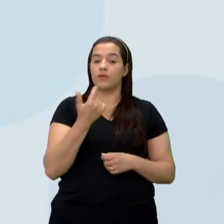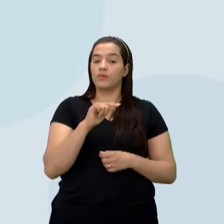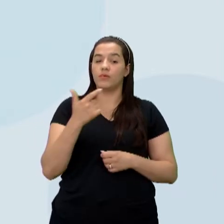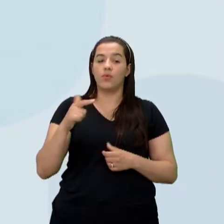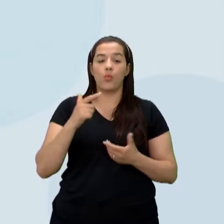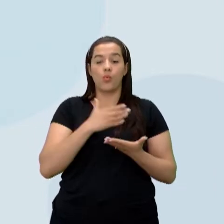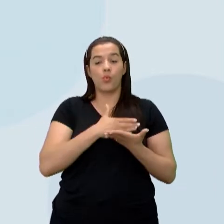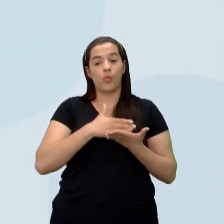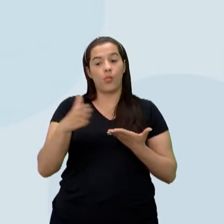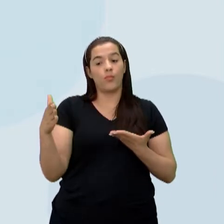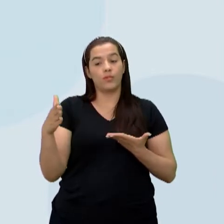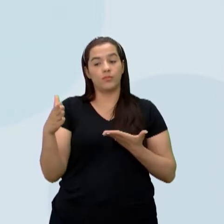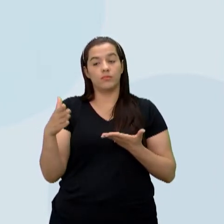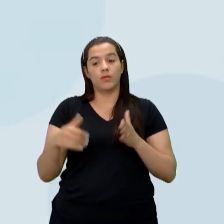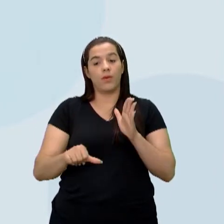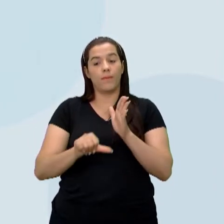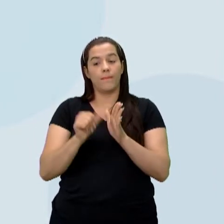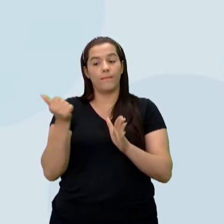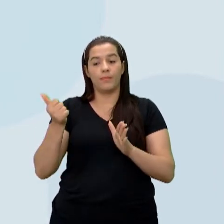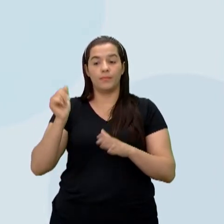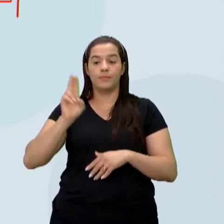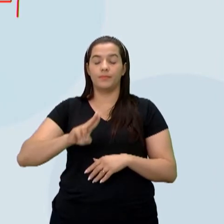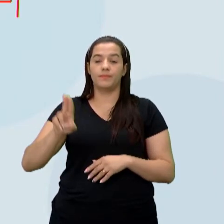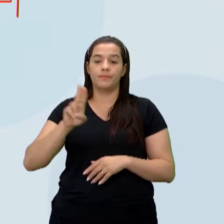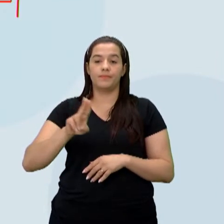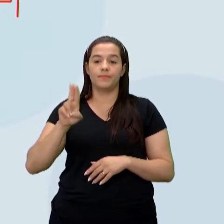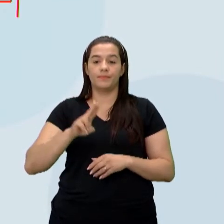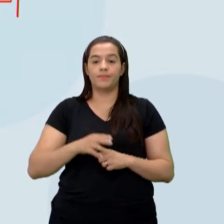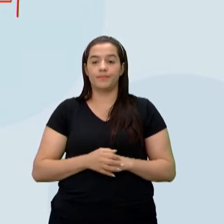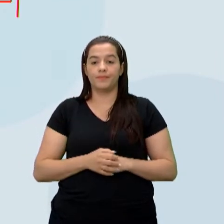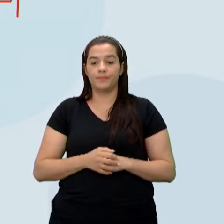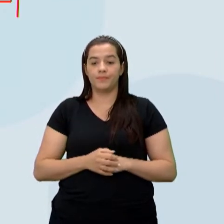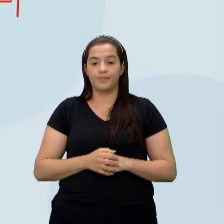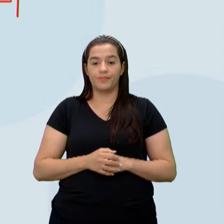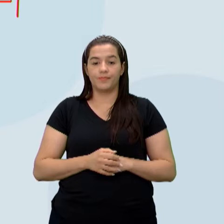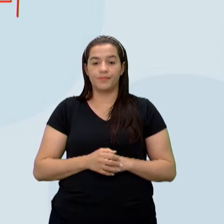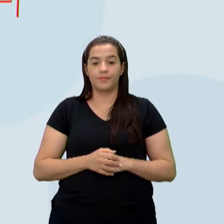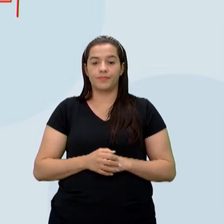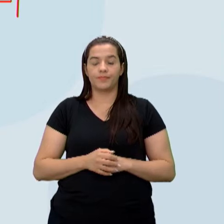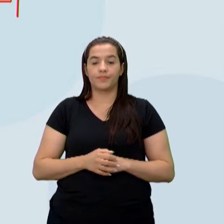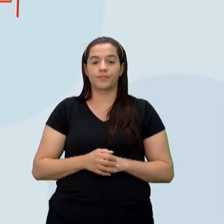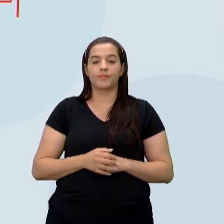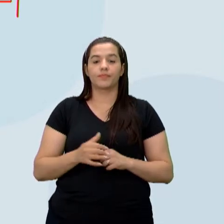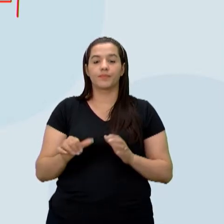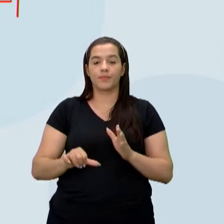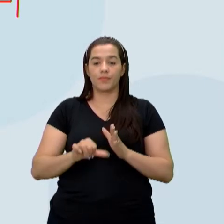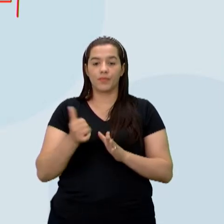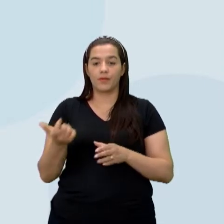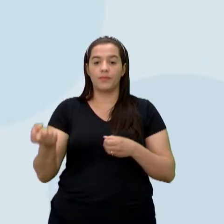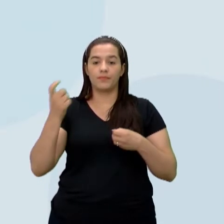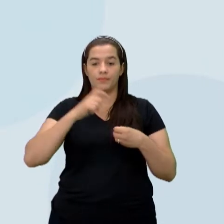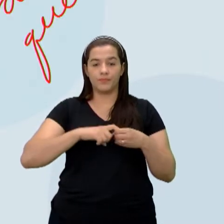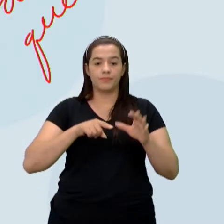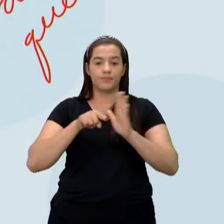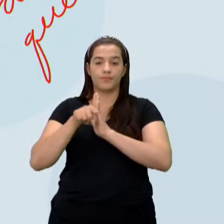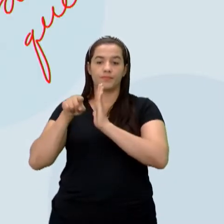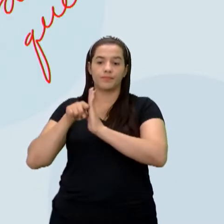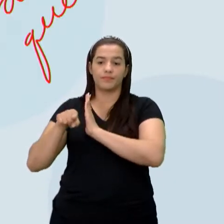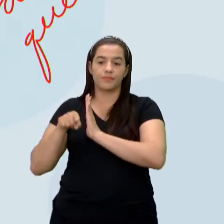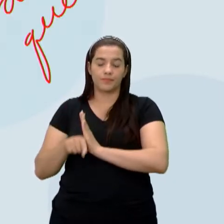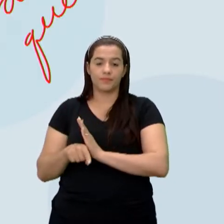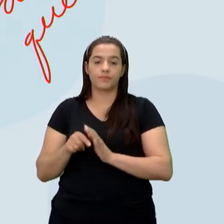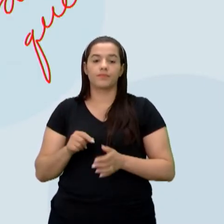era essa a primeira utilização, ok? Então, a primeira, voltando às questões,